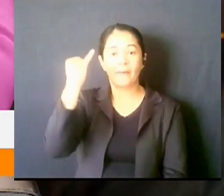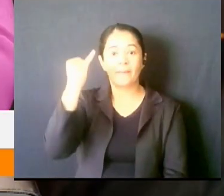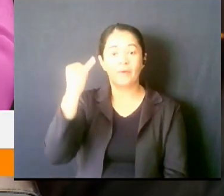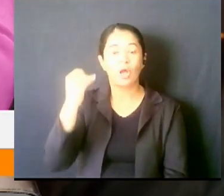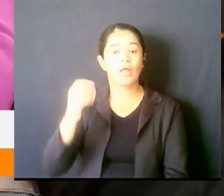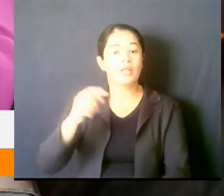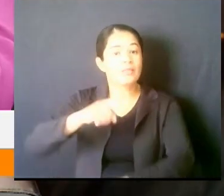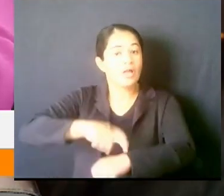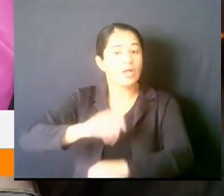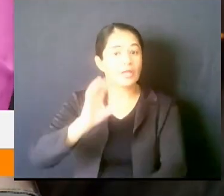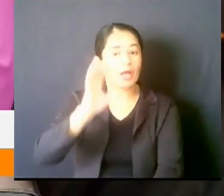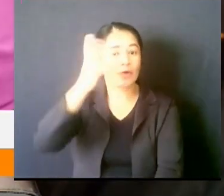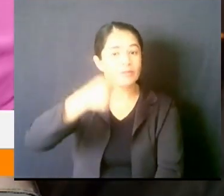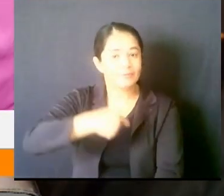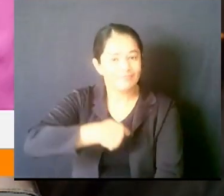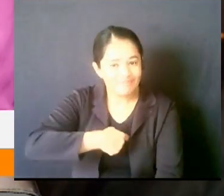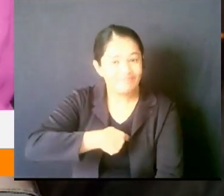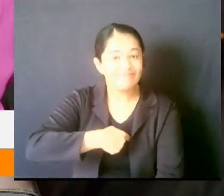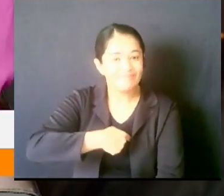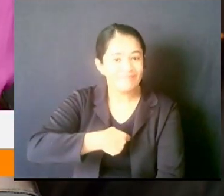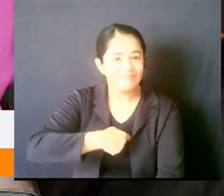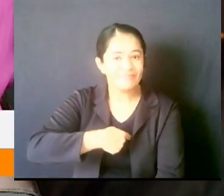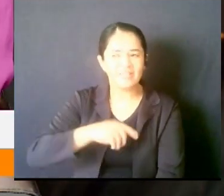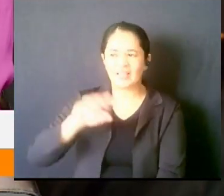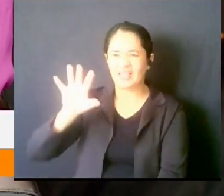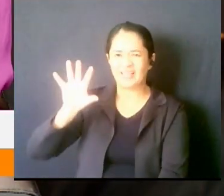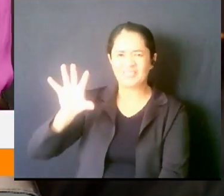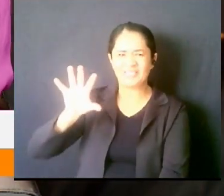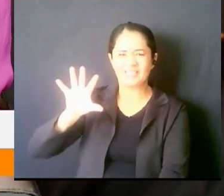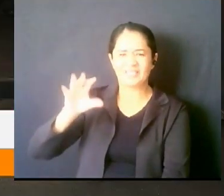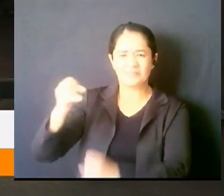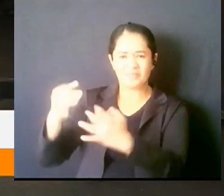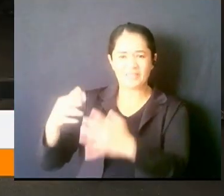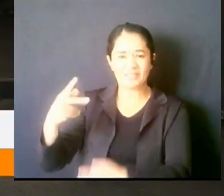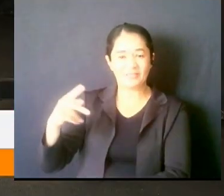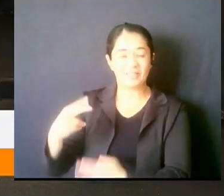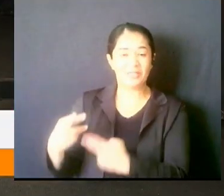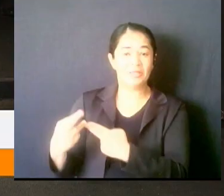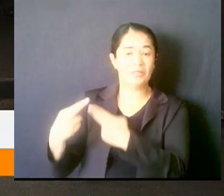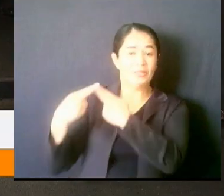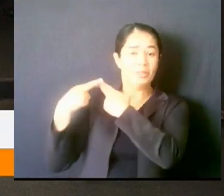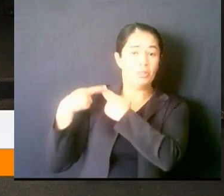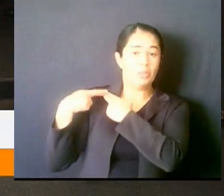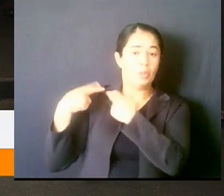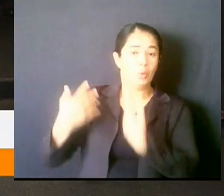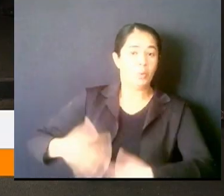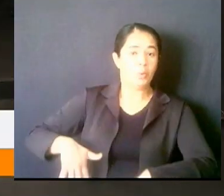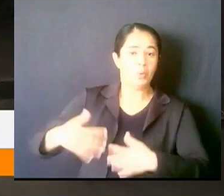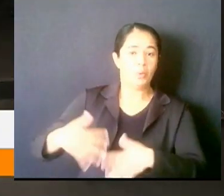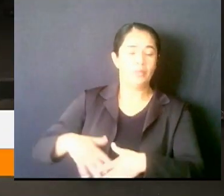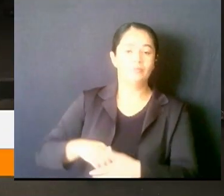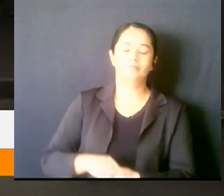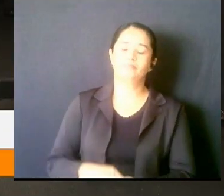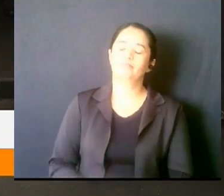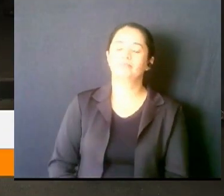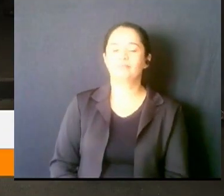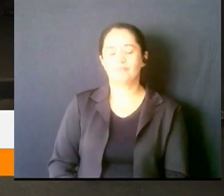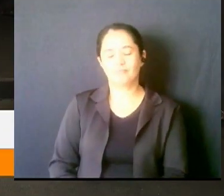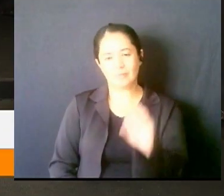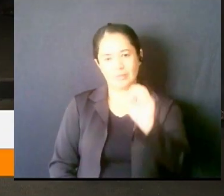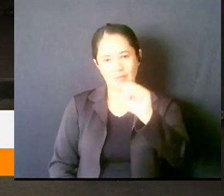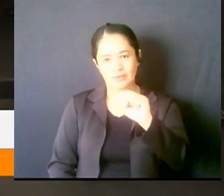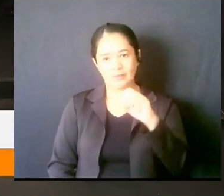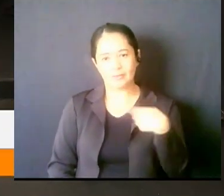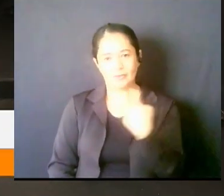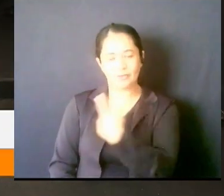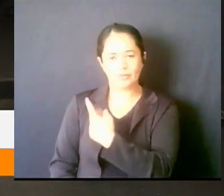aconteceu comigo. Essa fala tem um peso muito grande, né, doutores? Muito. A gente vê... Nessa nossa experiência, a gente vê que